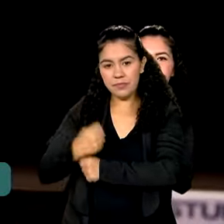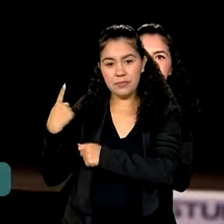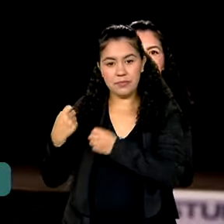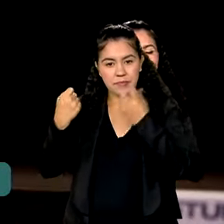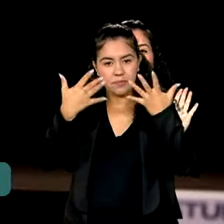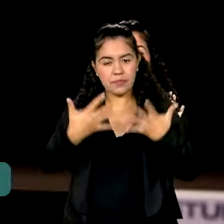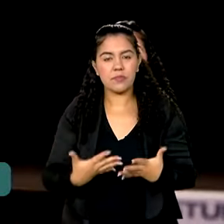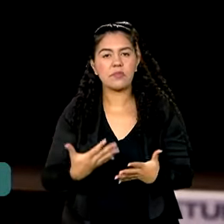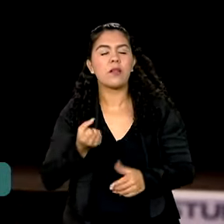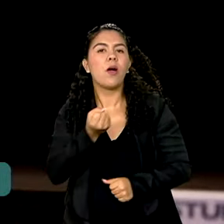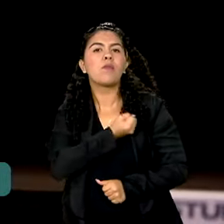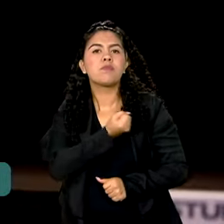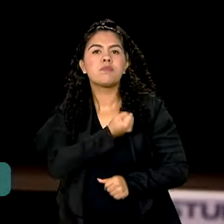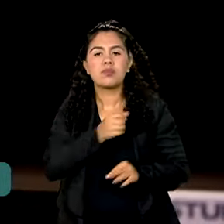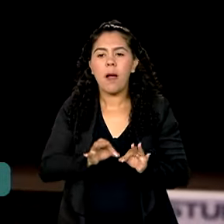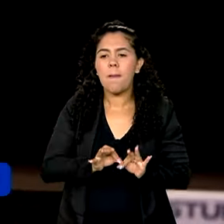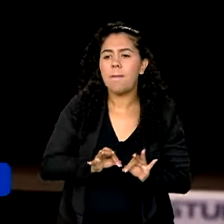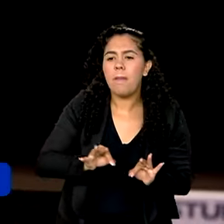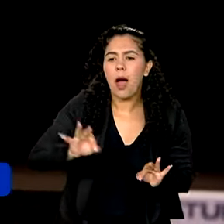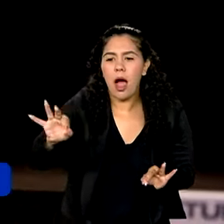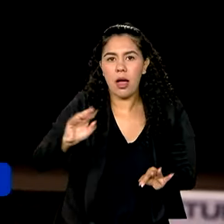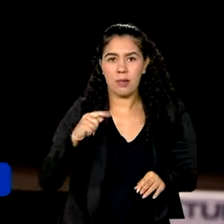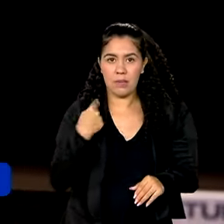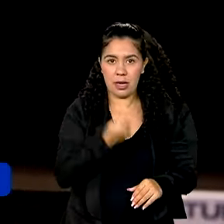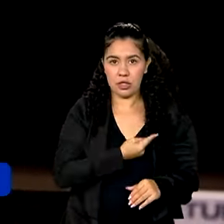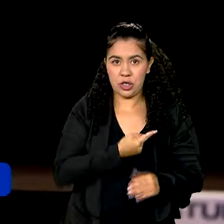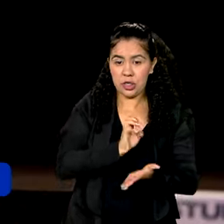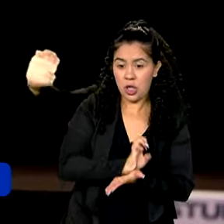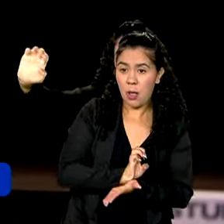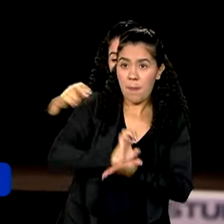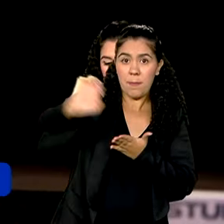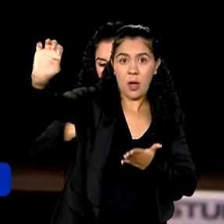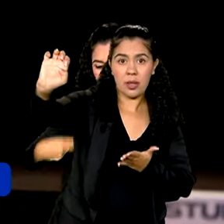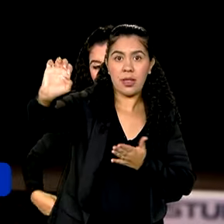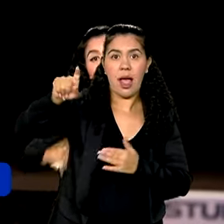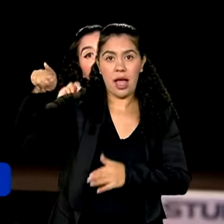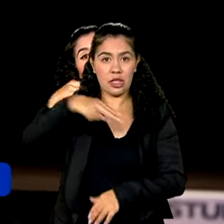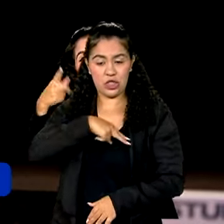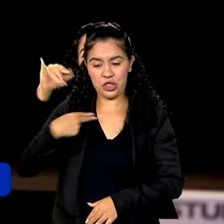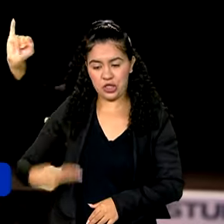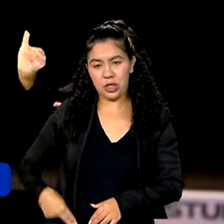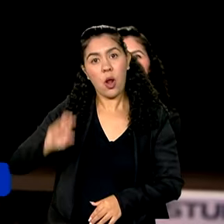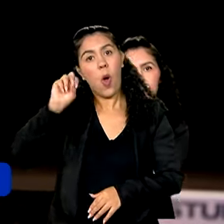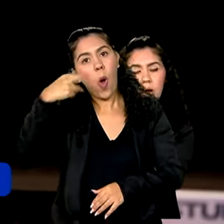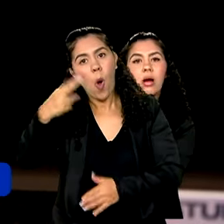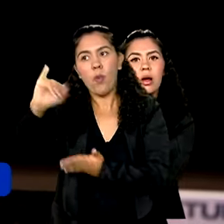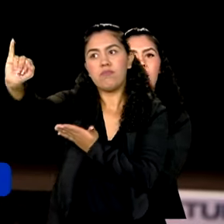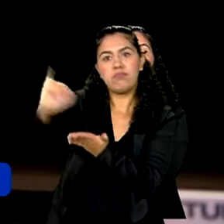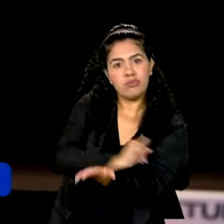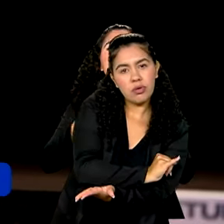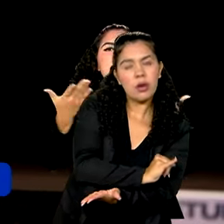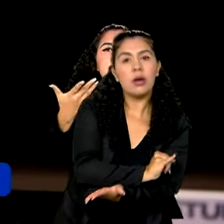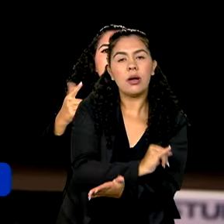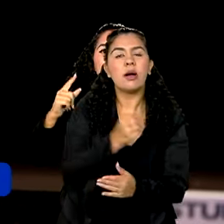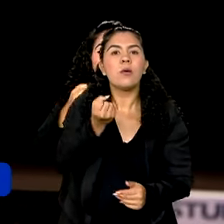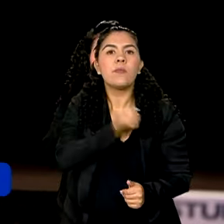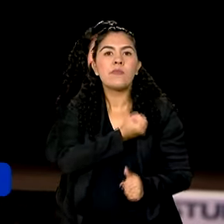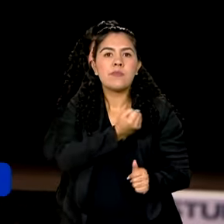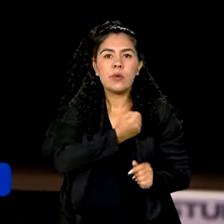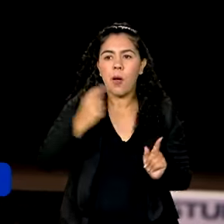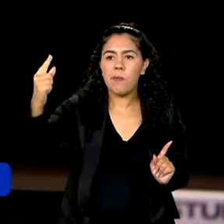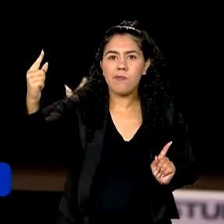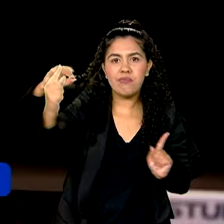da distância aqui do Brasil para a gente exportar para a China ou trazer produtos de lá para cá também, nós estamos falando em reduzir a distância em pelo